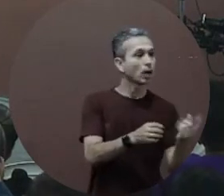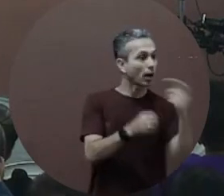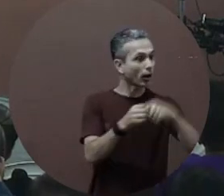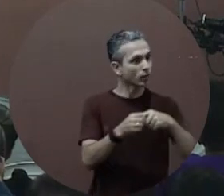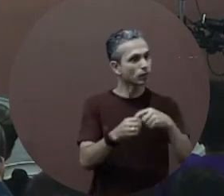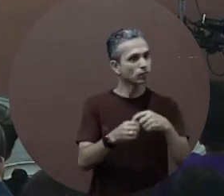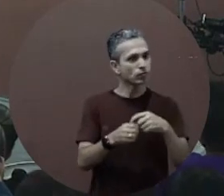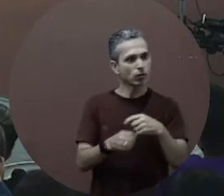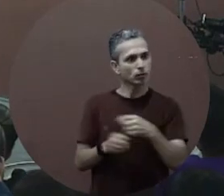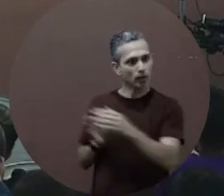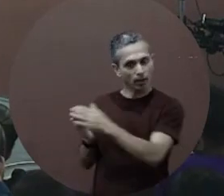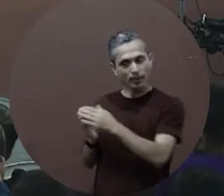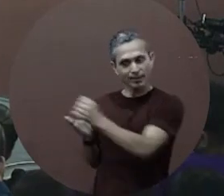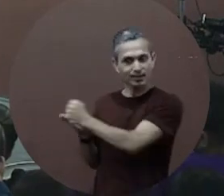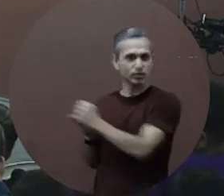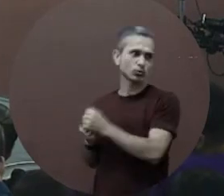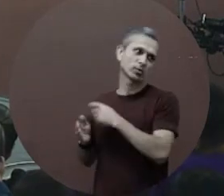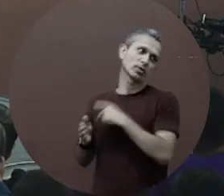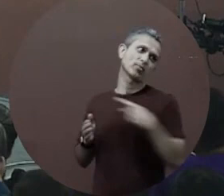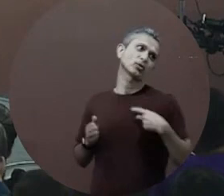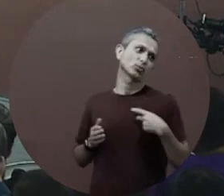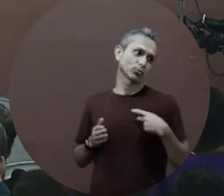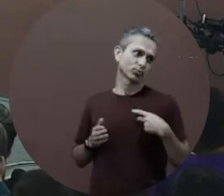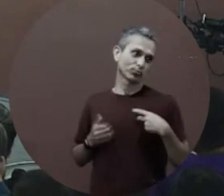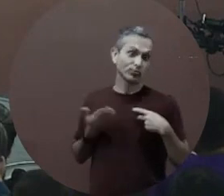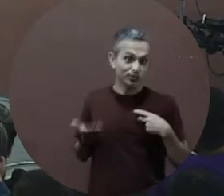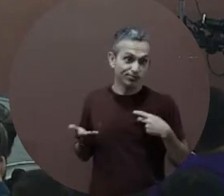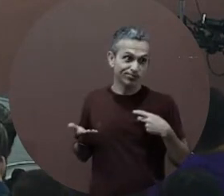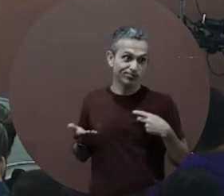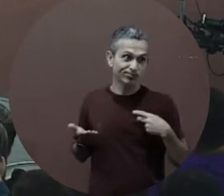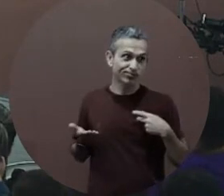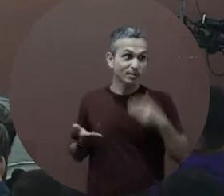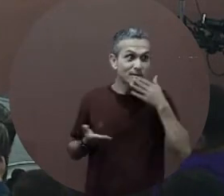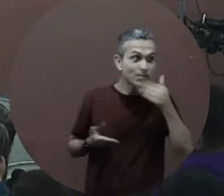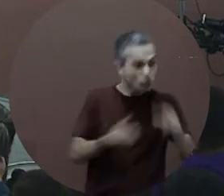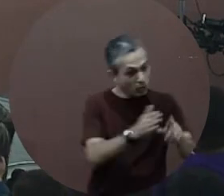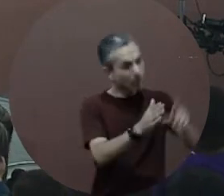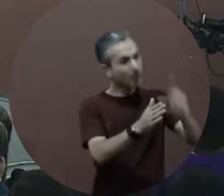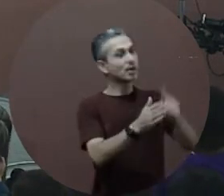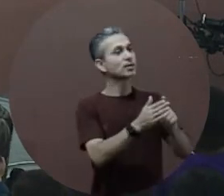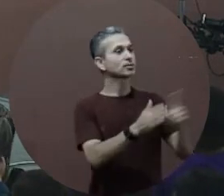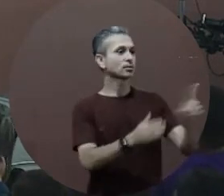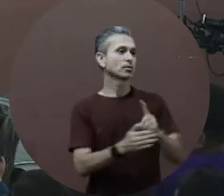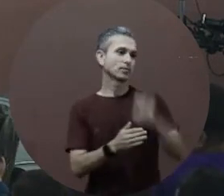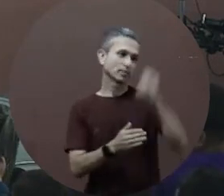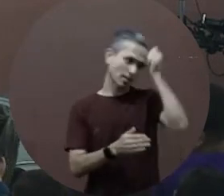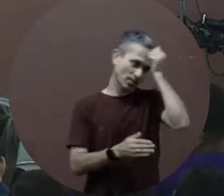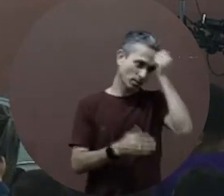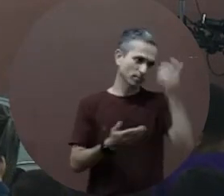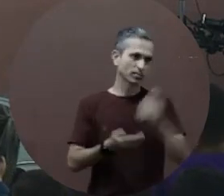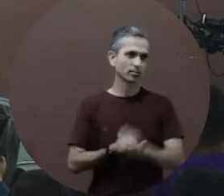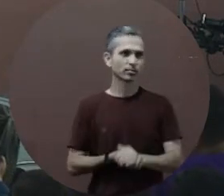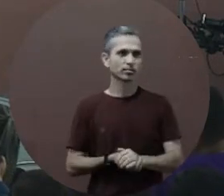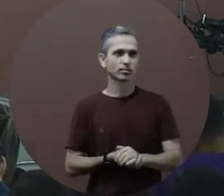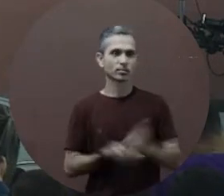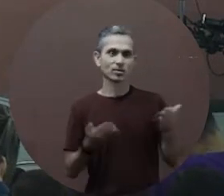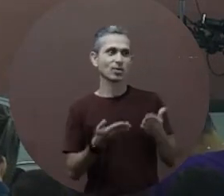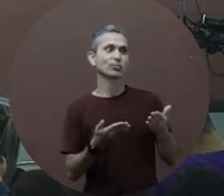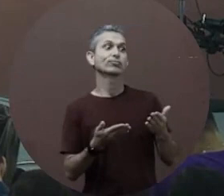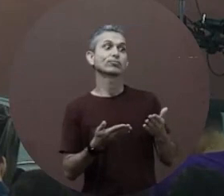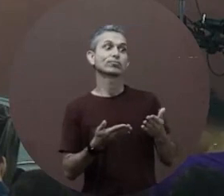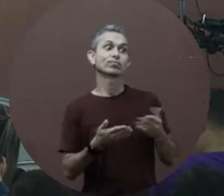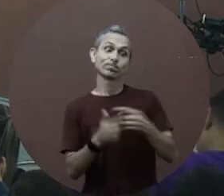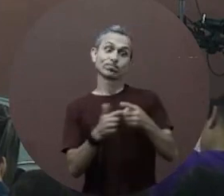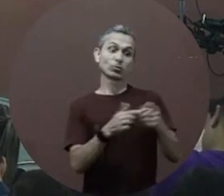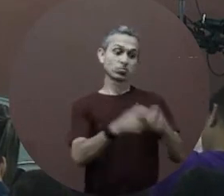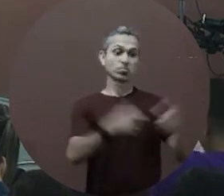menor. Agora eu vou trabalhar mais ainda para consertar tudo o que ele fez. Não que o homem conserte, né? Mas vai